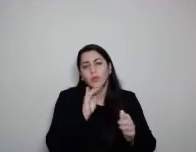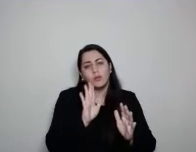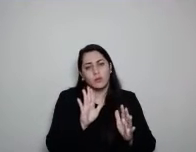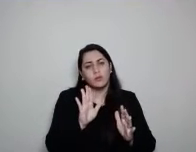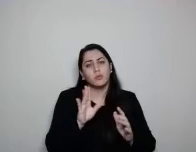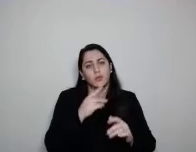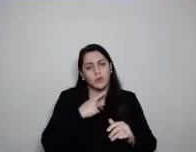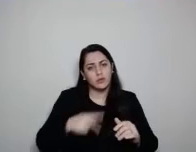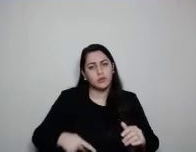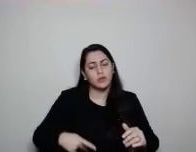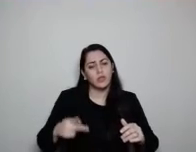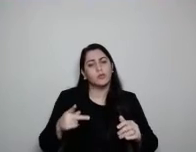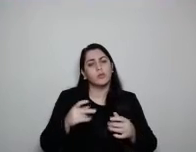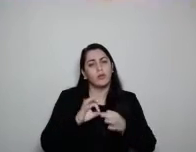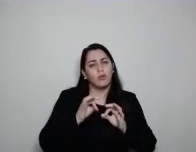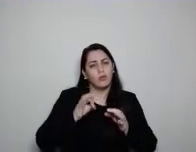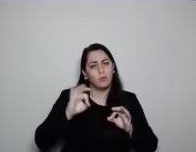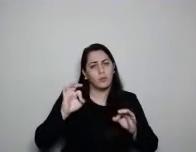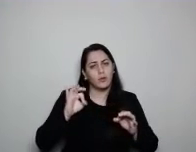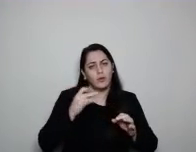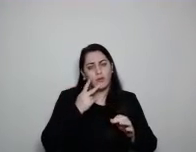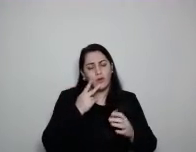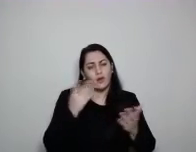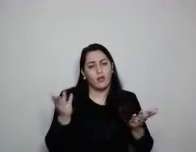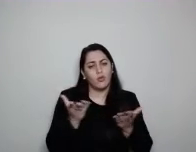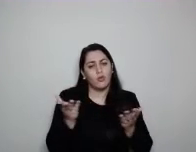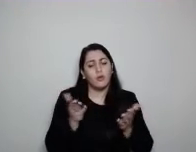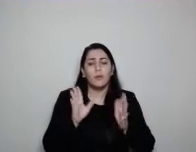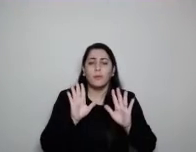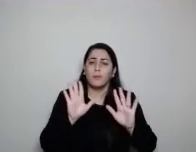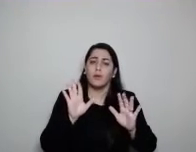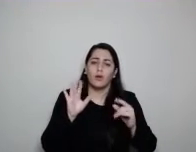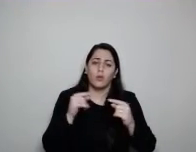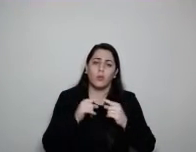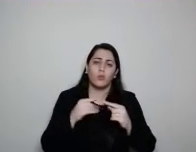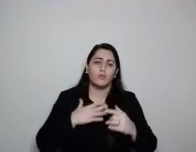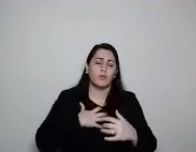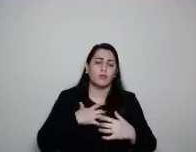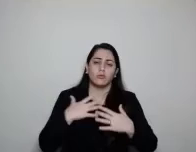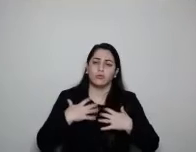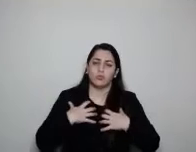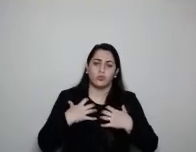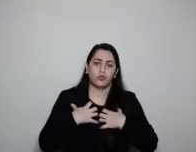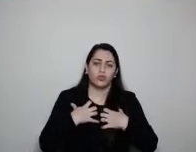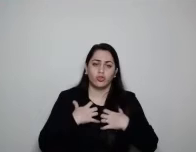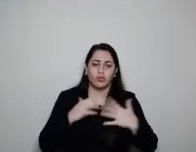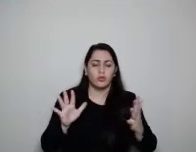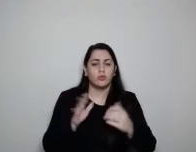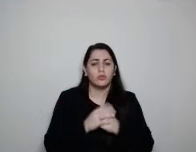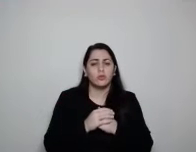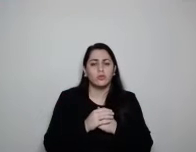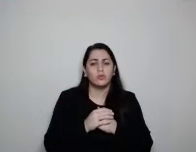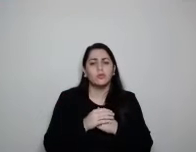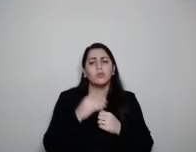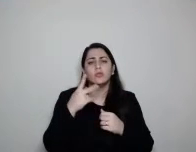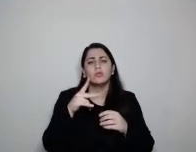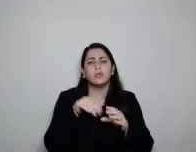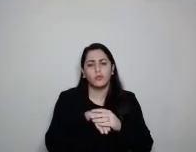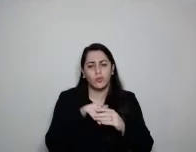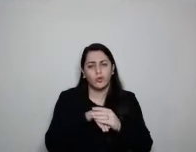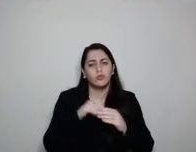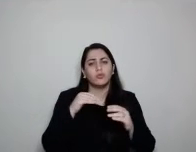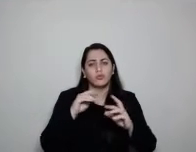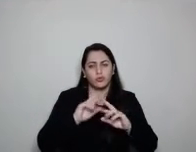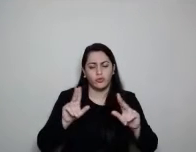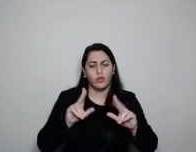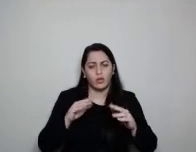pelo alongamento da minha defesa veemente, mas faz parte do meu espírito. Mas já tem um voto divergente, Vossa Excelência. Tem um